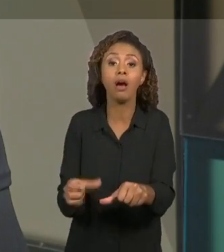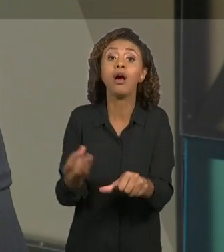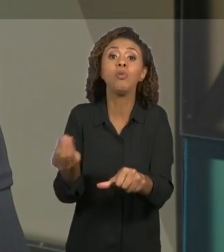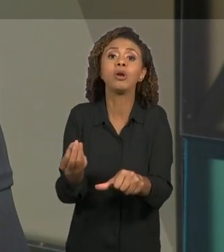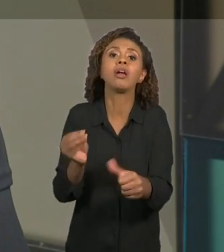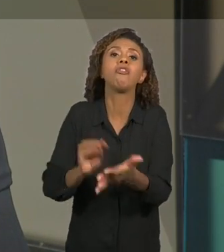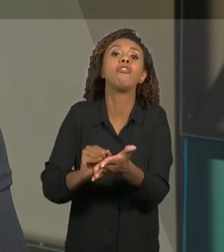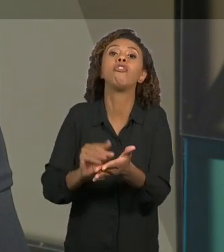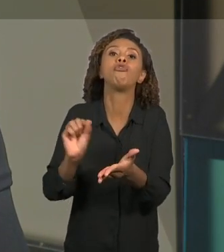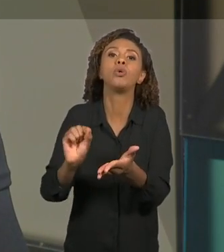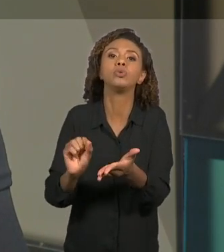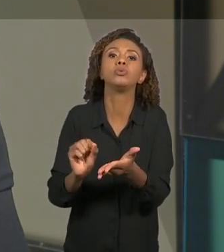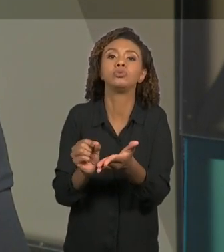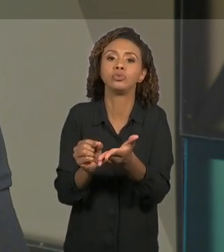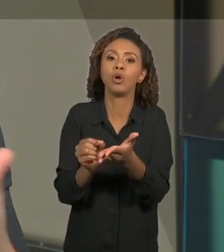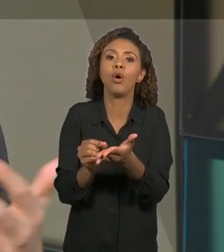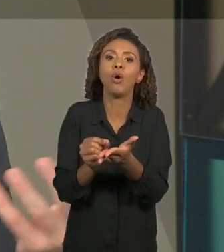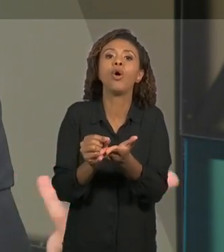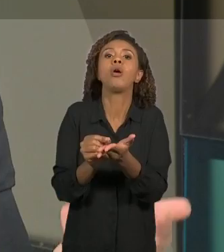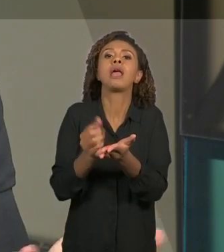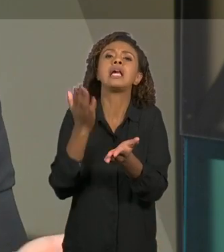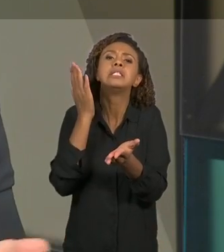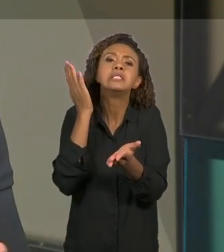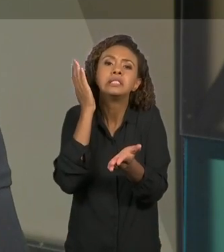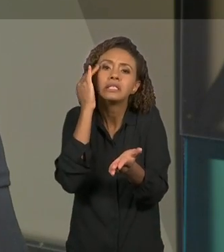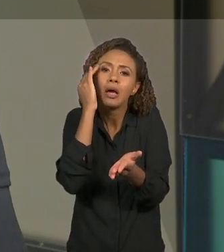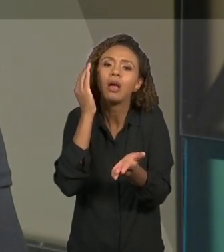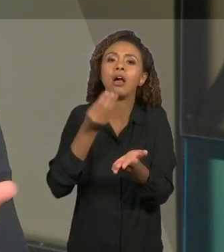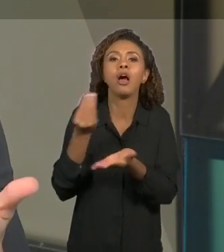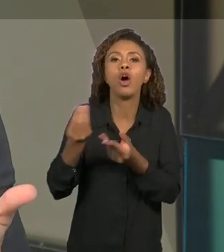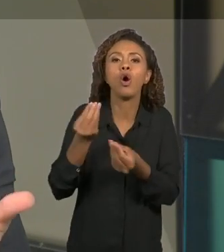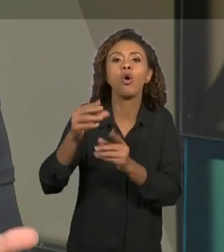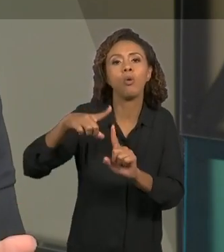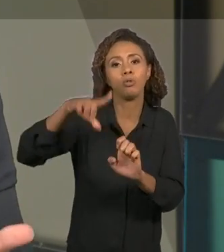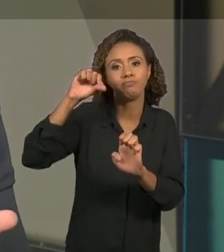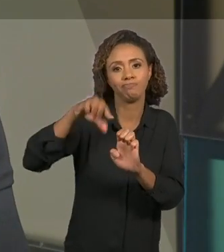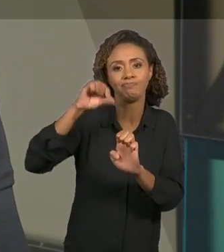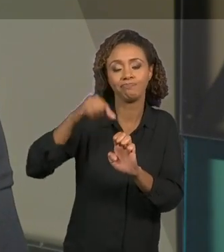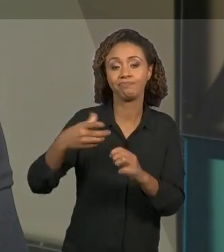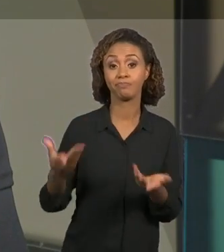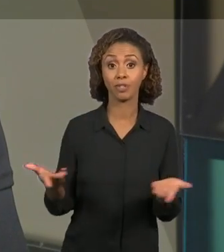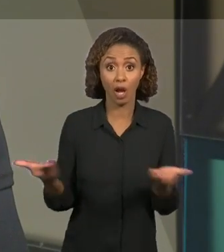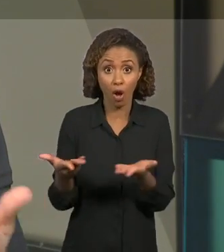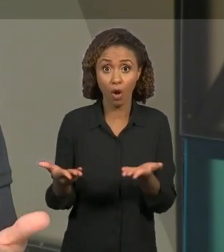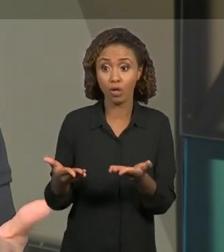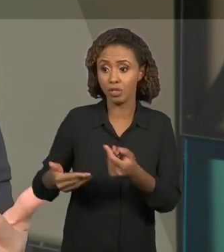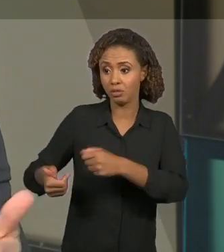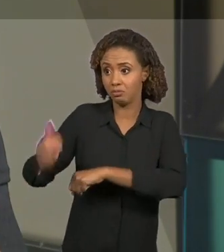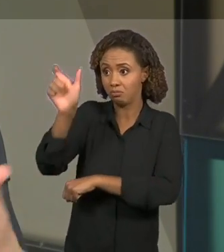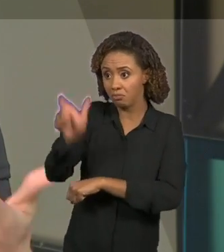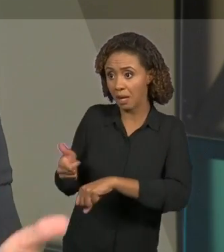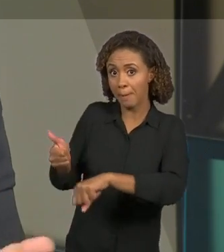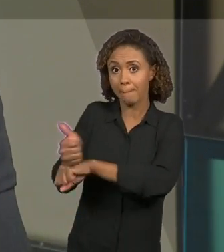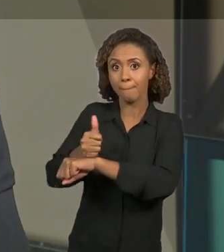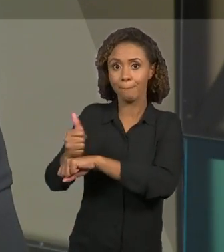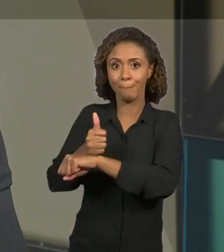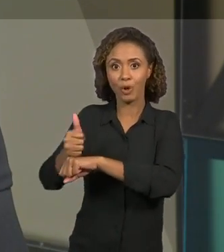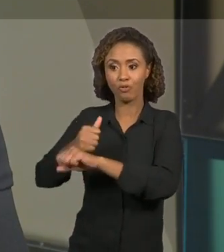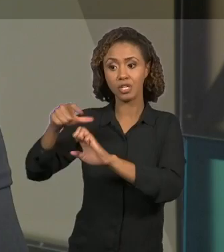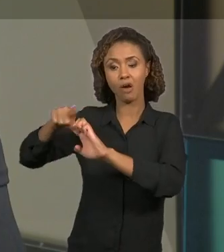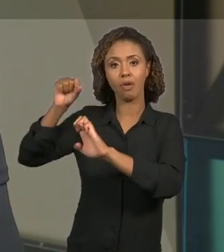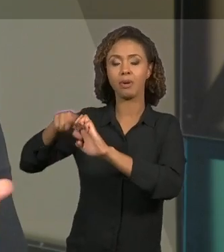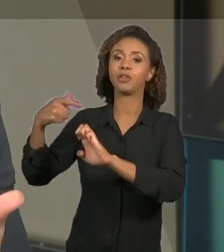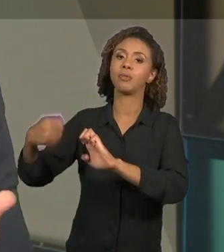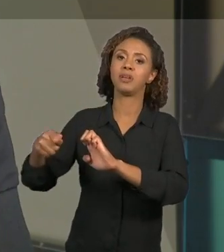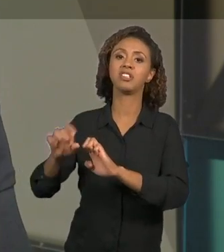alicerce na nesse segmento de empreendedorismo e hoje a gente precisa de profissionais empreendedores a gente não pode informar apenas bons empregados